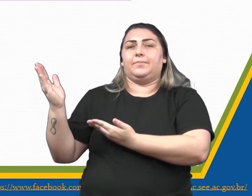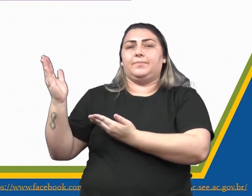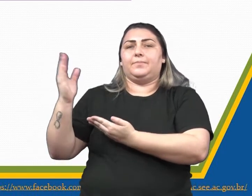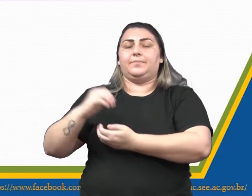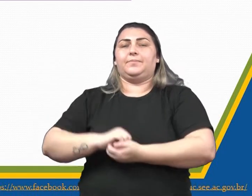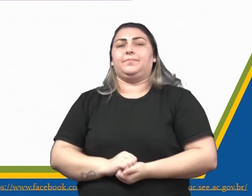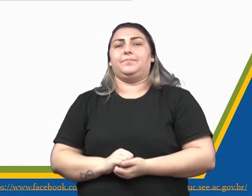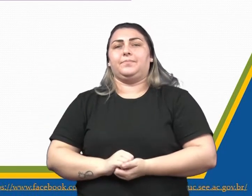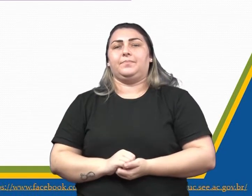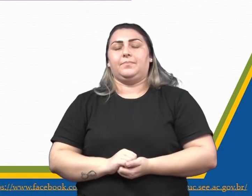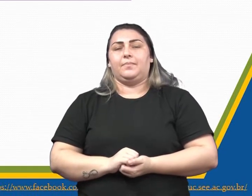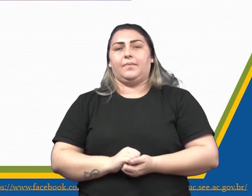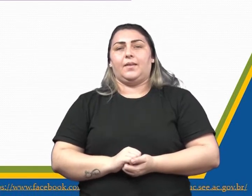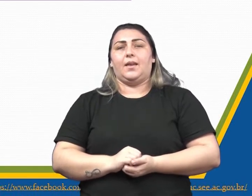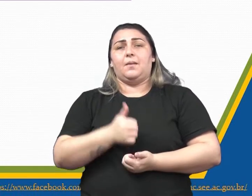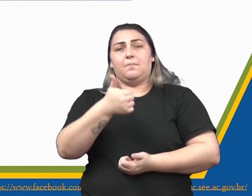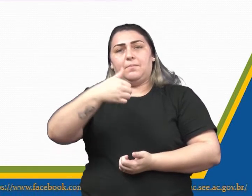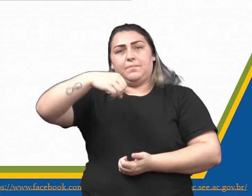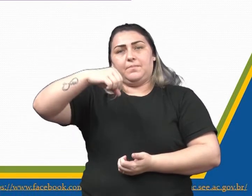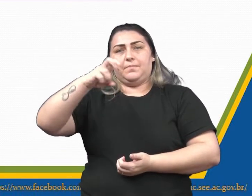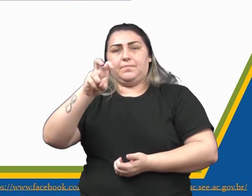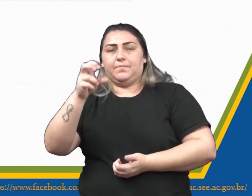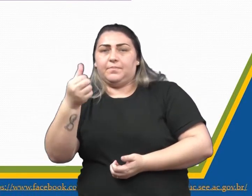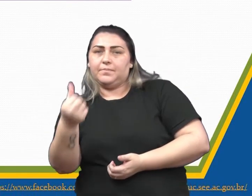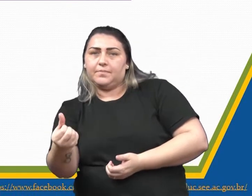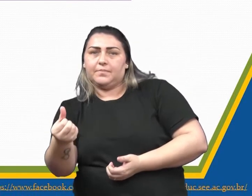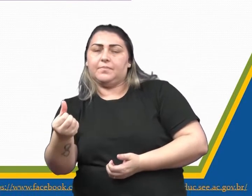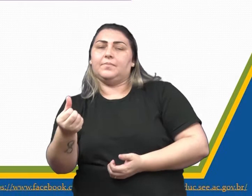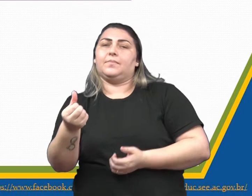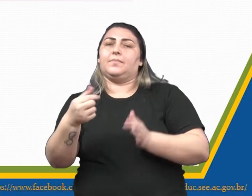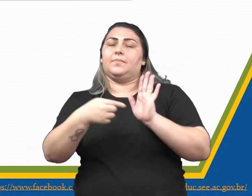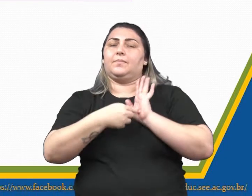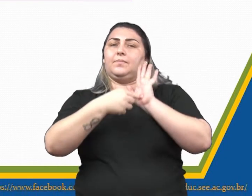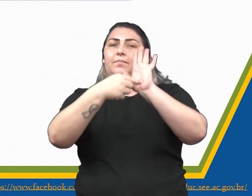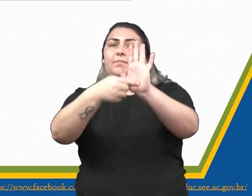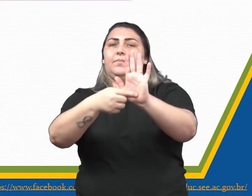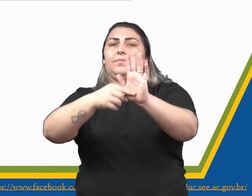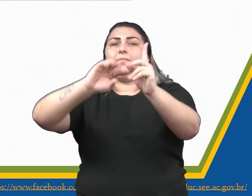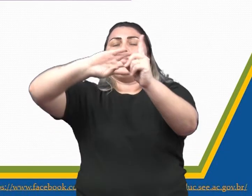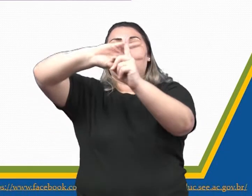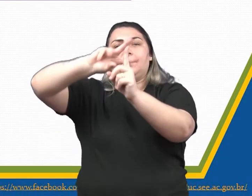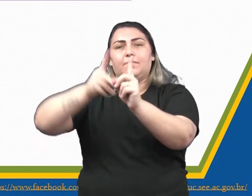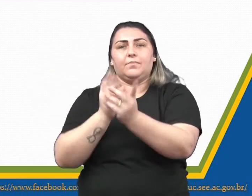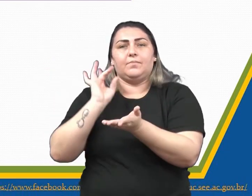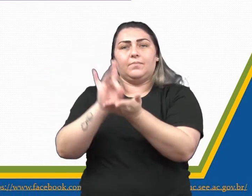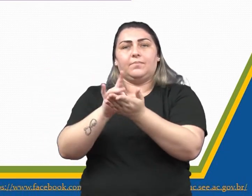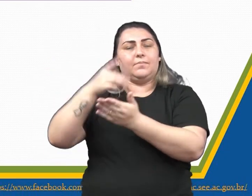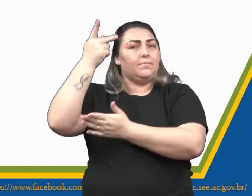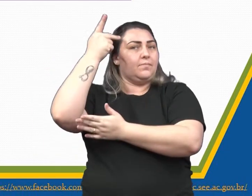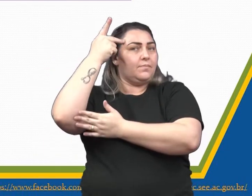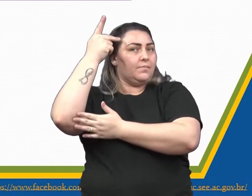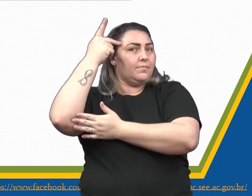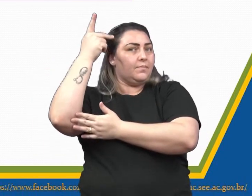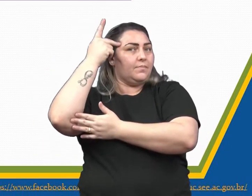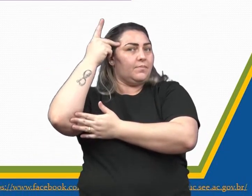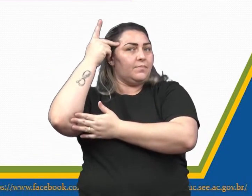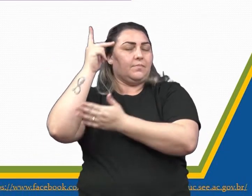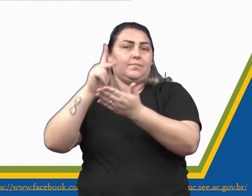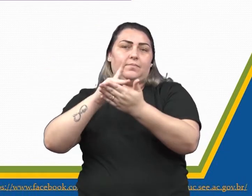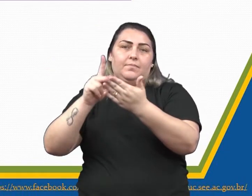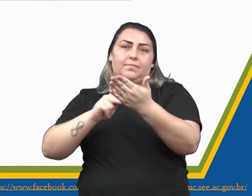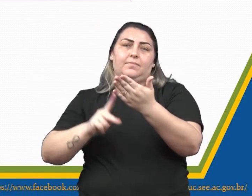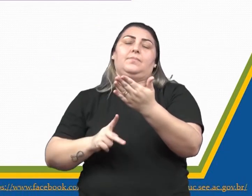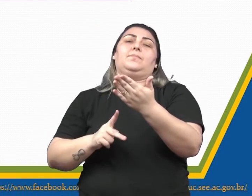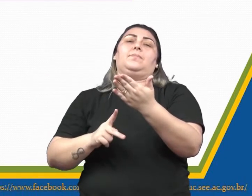Campos. Contudo, é em 1956, com a Exposição Nacional da Arte Concreta, em São Paulo, que a poesia concreta